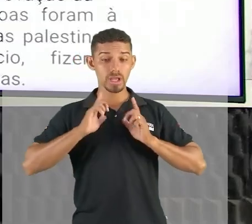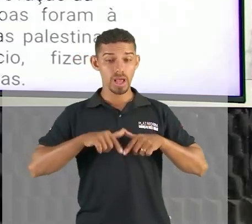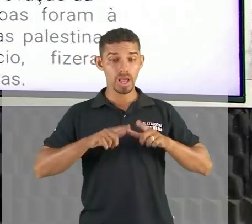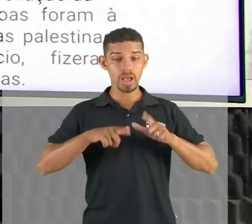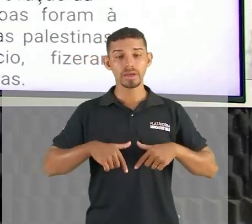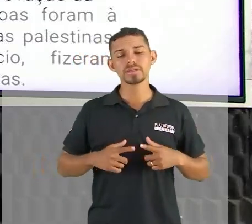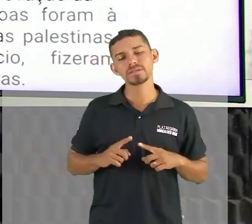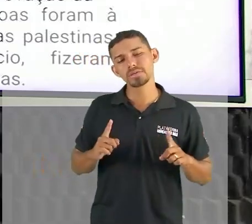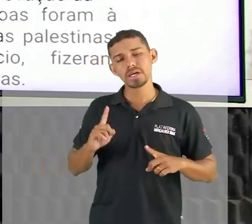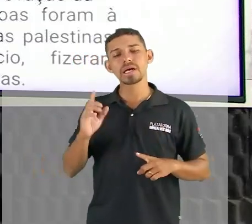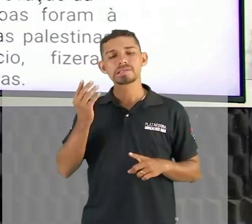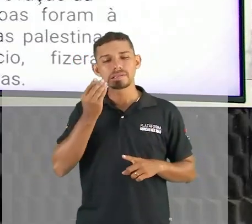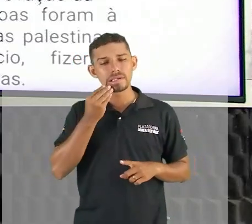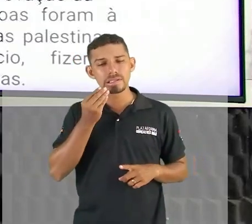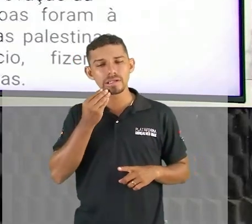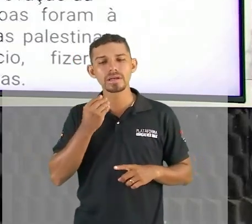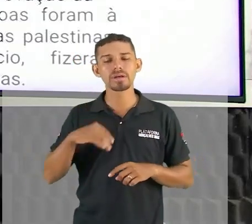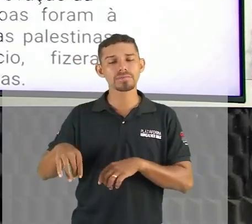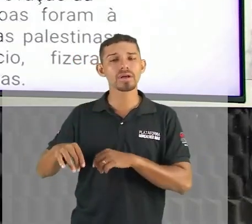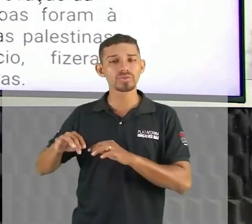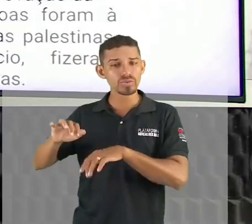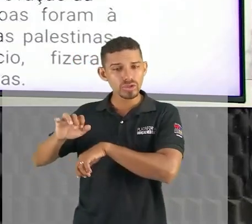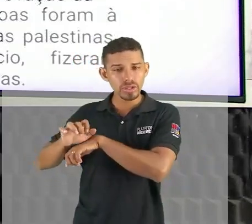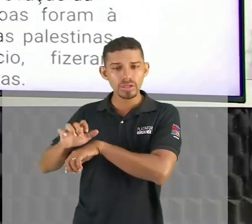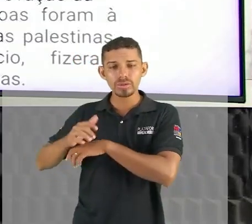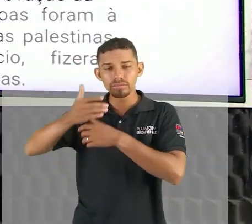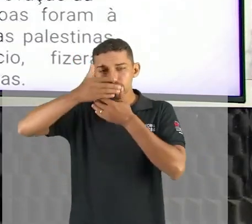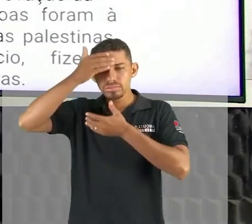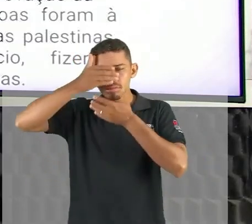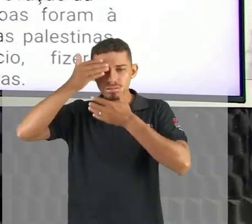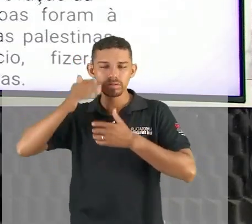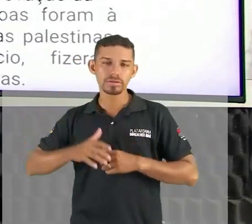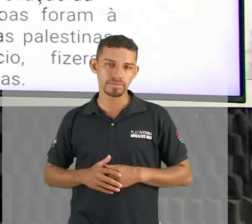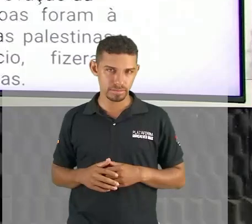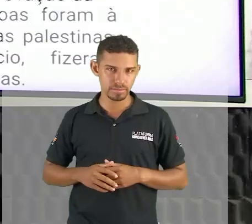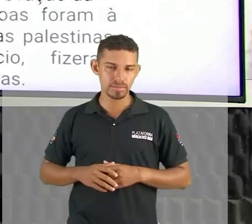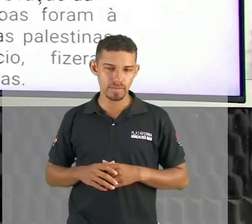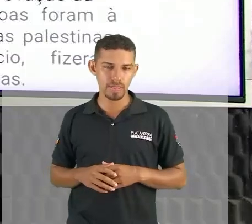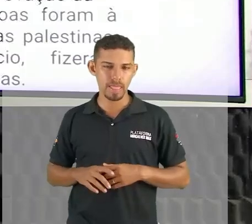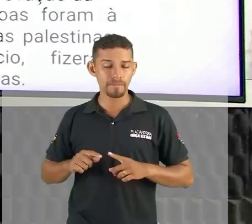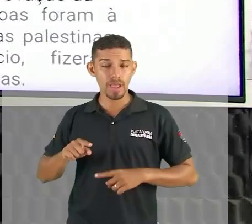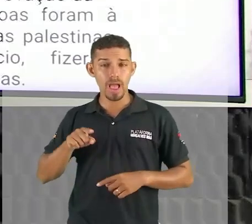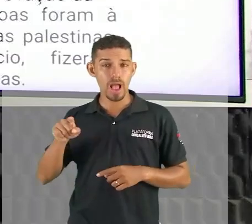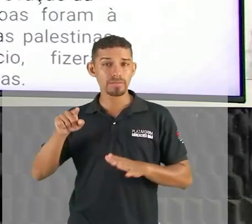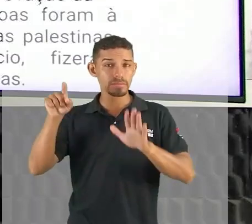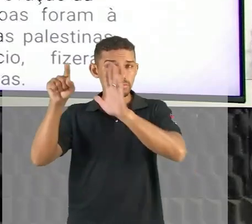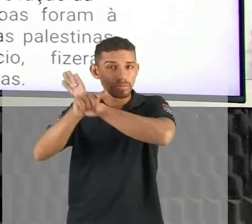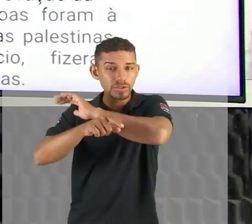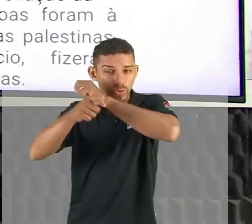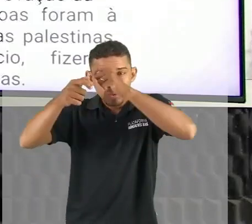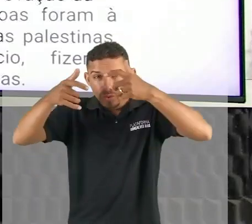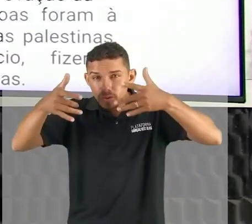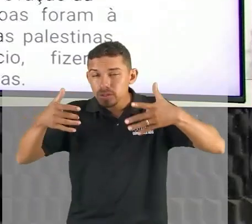e a tentativa de criação do Estado palestino. Então, é uma questão que ela está bem próxima dos